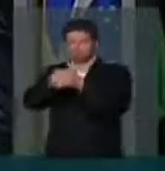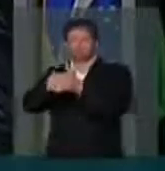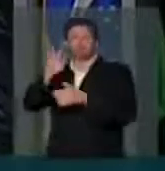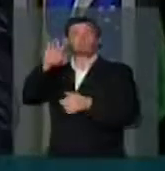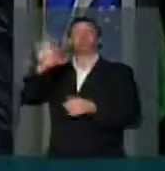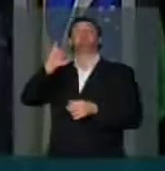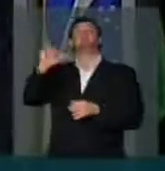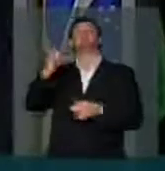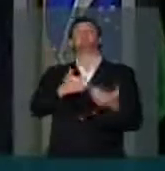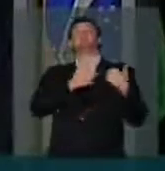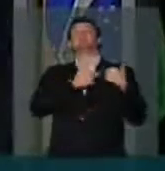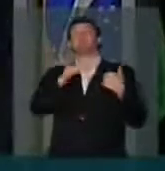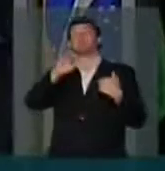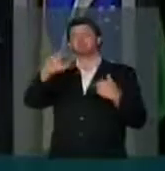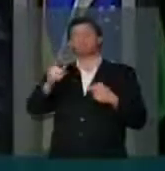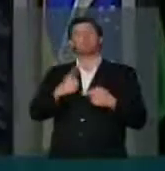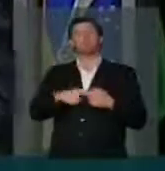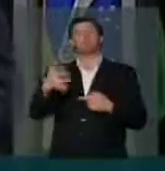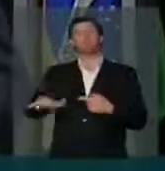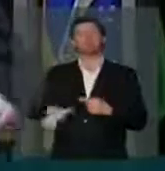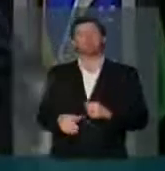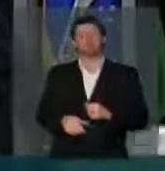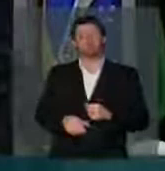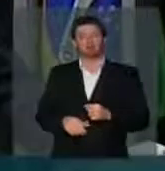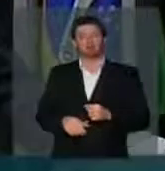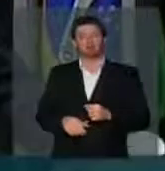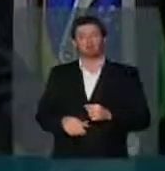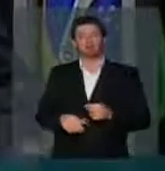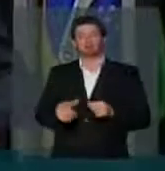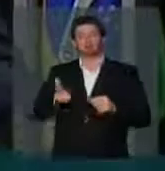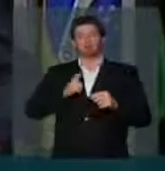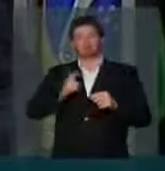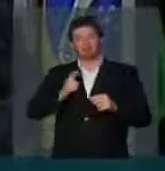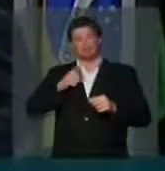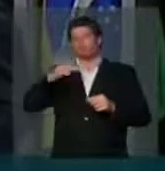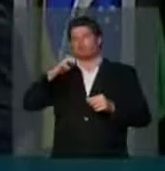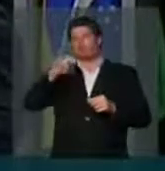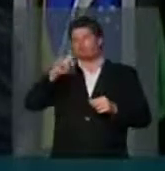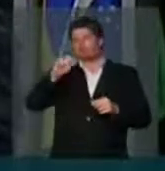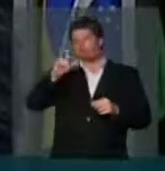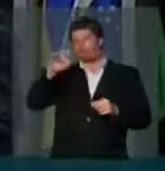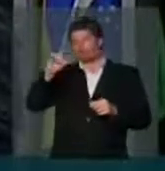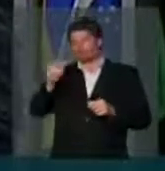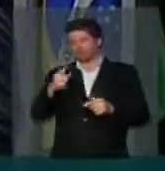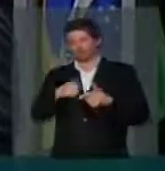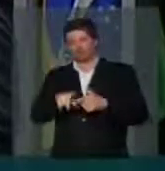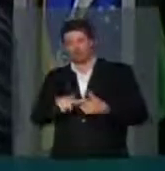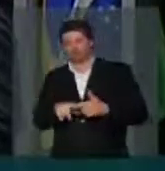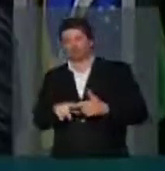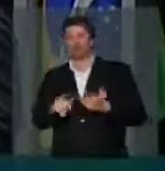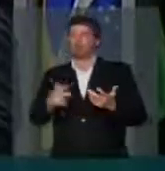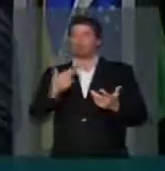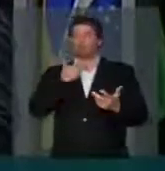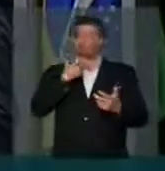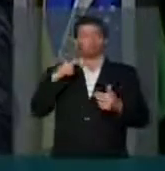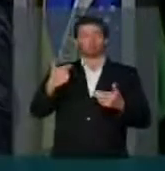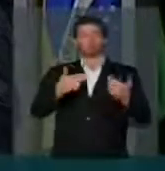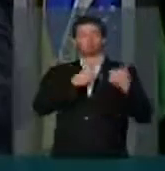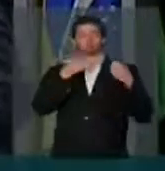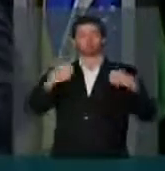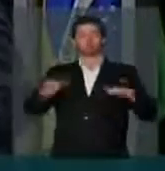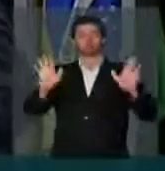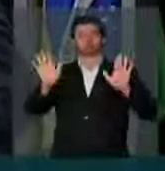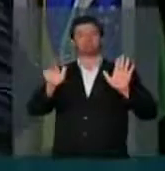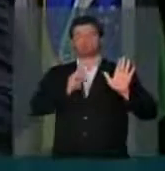responsabilidade fiscal. Mas eles não queriam por quê? Para que se tivesse pedalada ou outras mazelas, não tivesse a